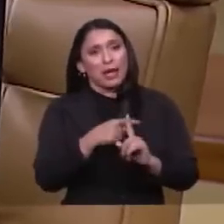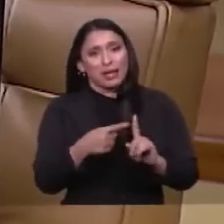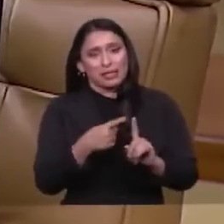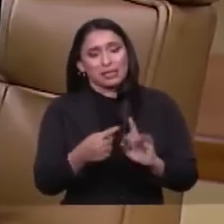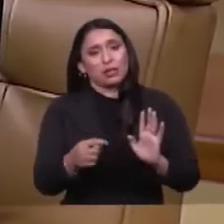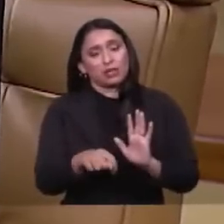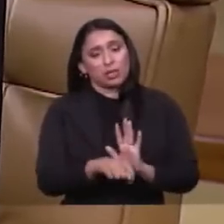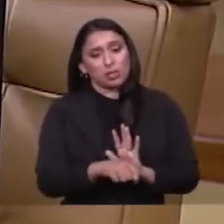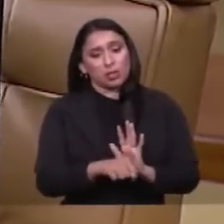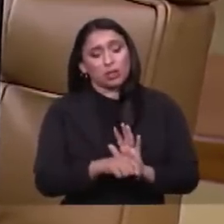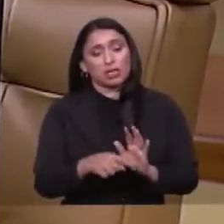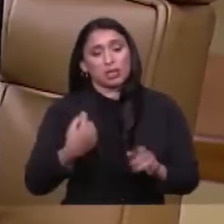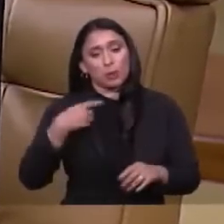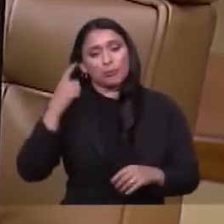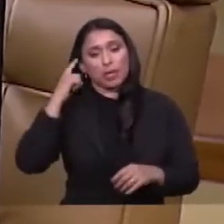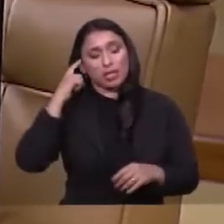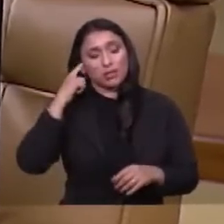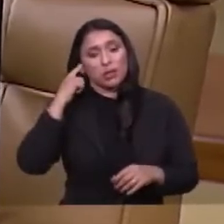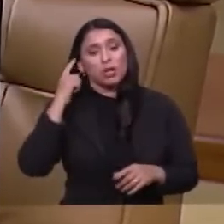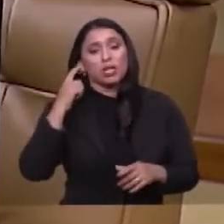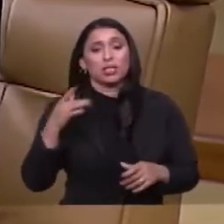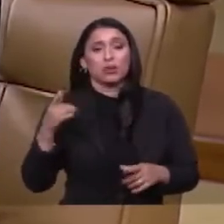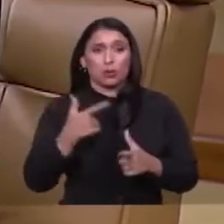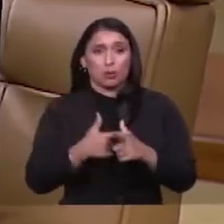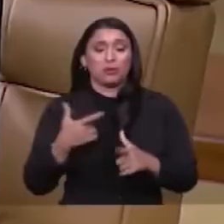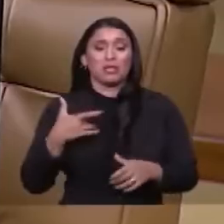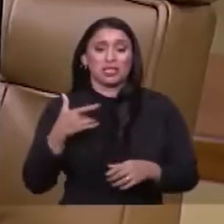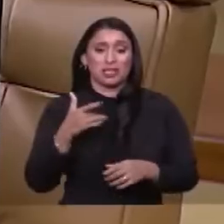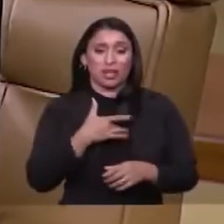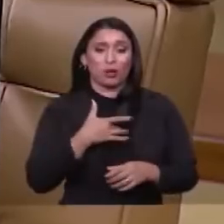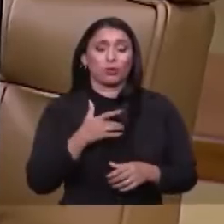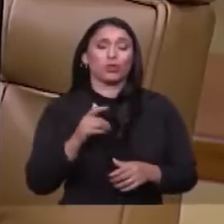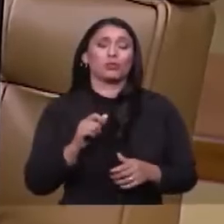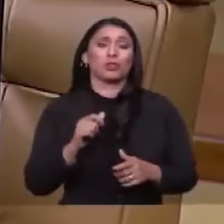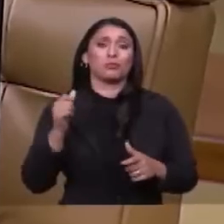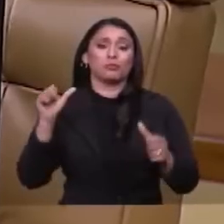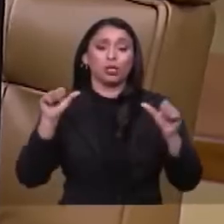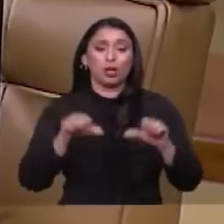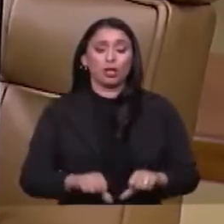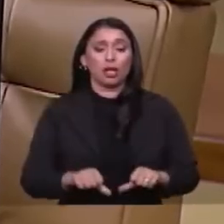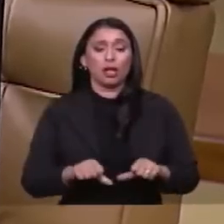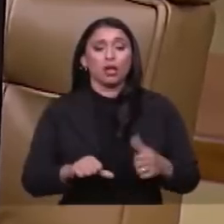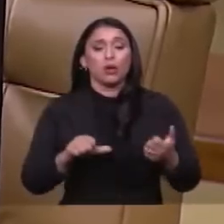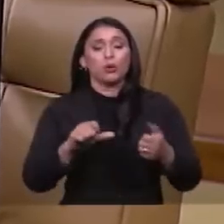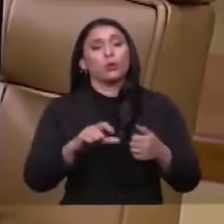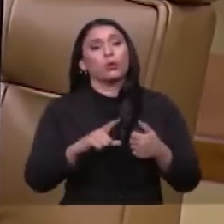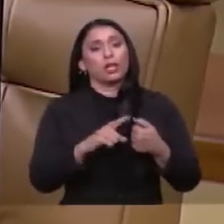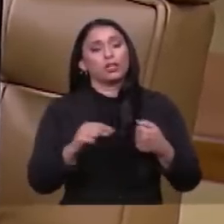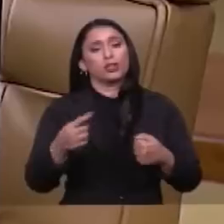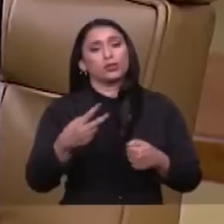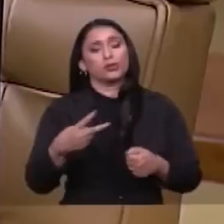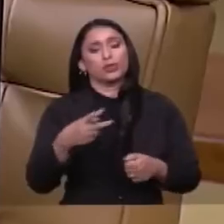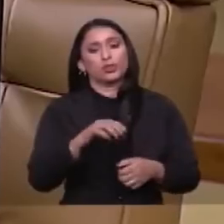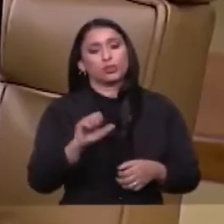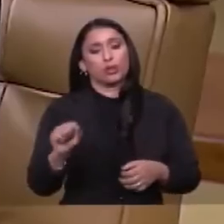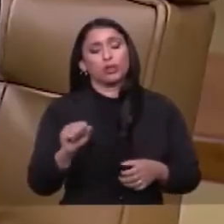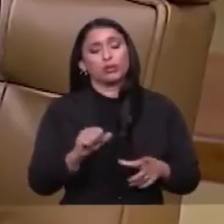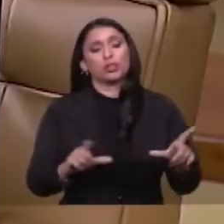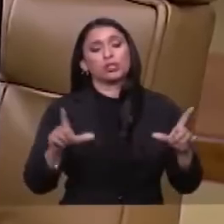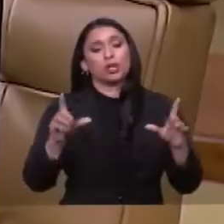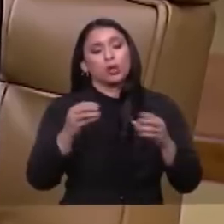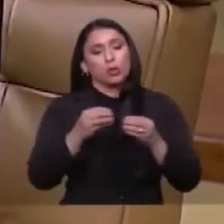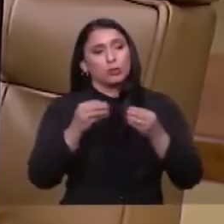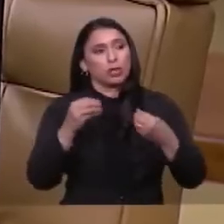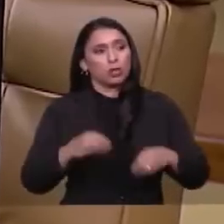contribuir ainda mais para o agravamento desse problema de saúde. A ratio legis do artigo 28 é justamente a de reduzir esses danos.